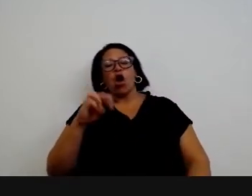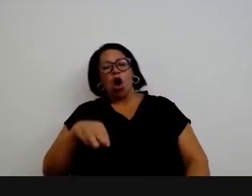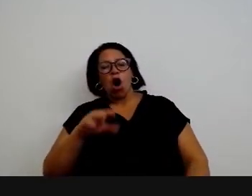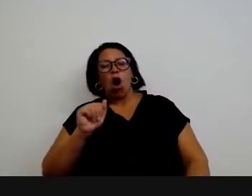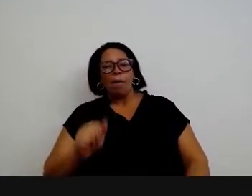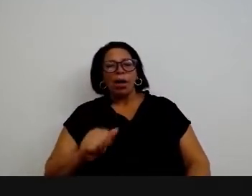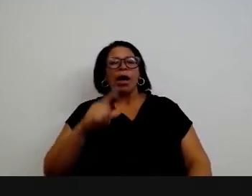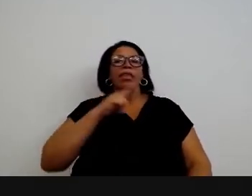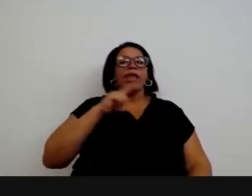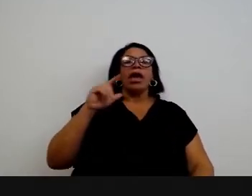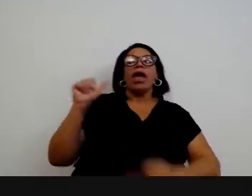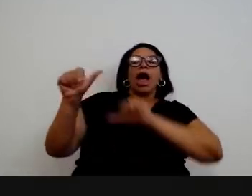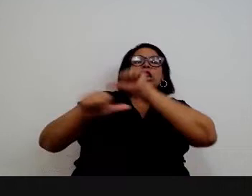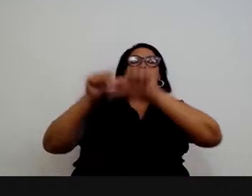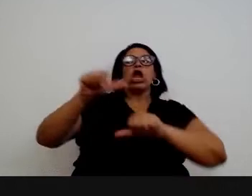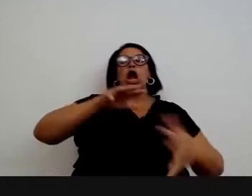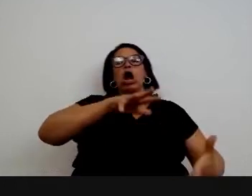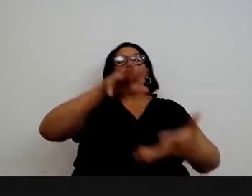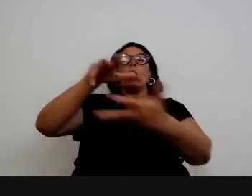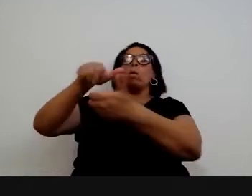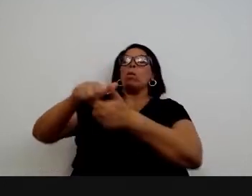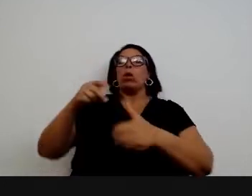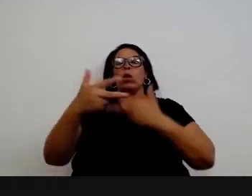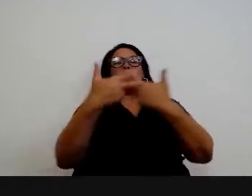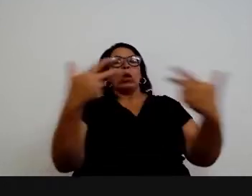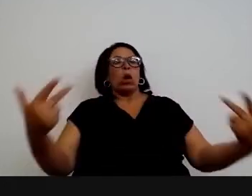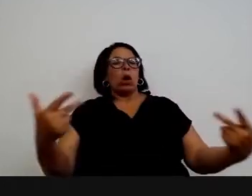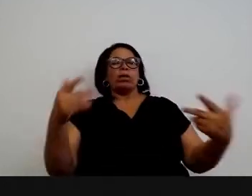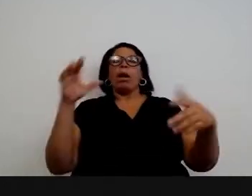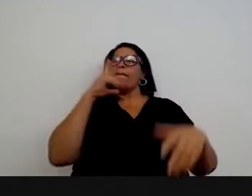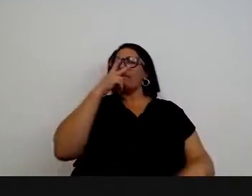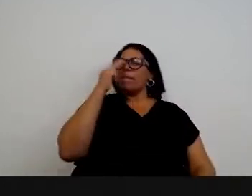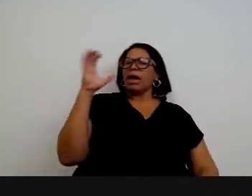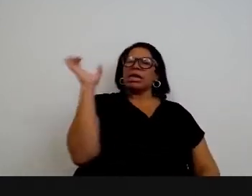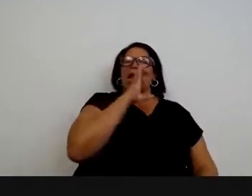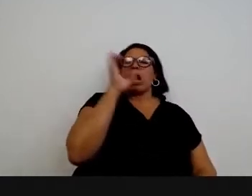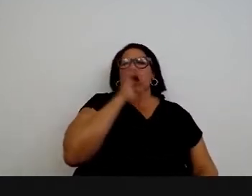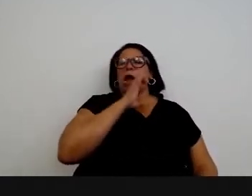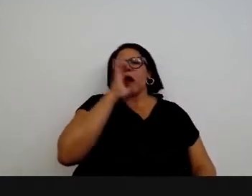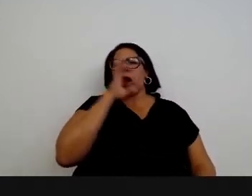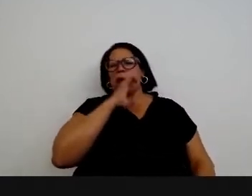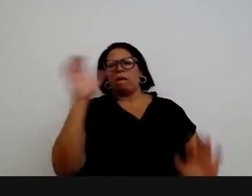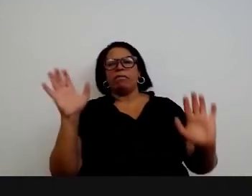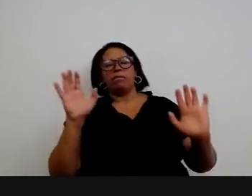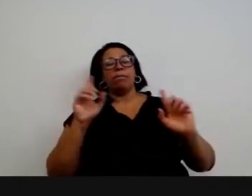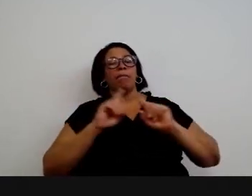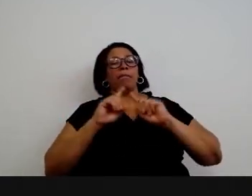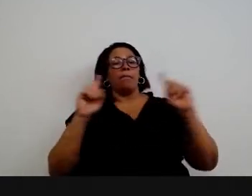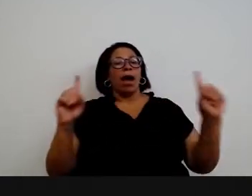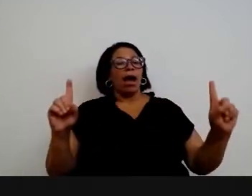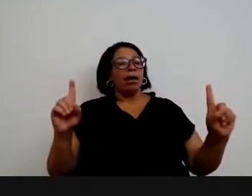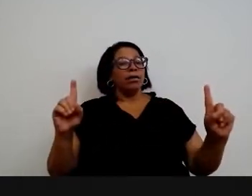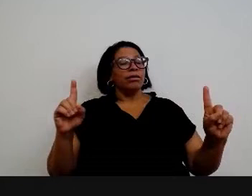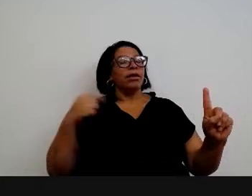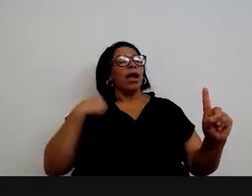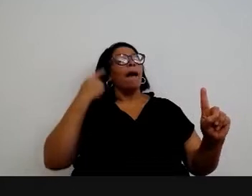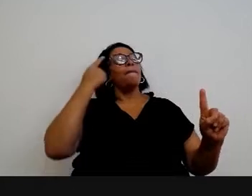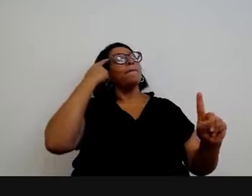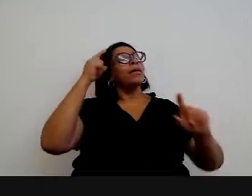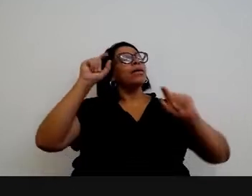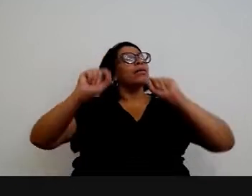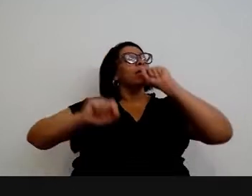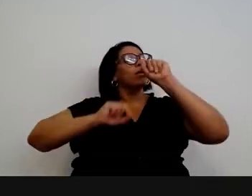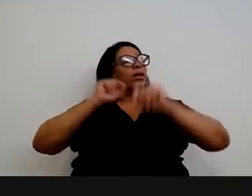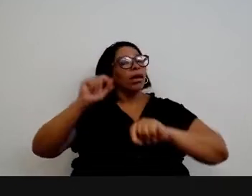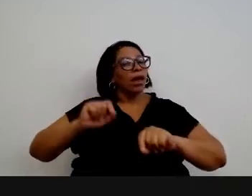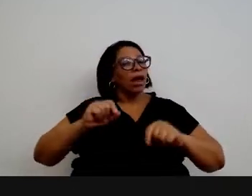todo mundo tem uma ideia para revolucionar o planeta, como se essas coisas fossem automáticas, simples, puras e rápidas, mas o que a gente precisa pensar é